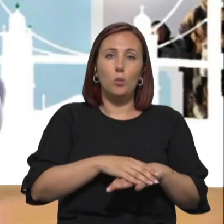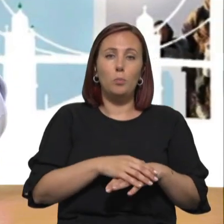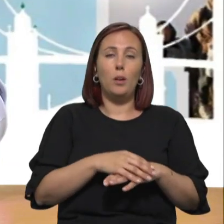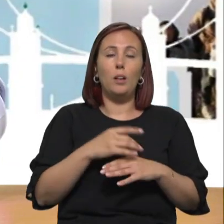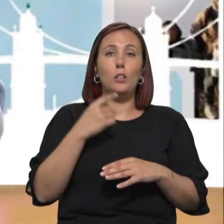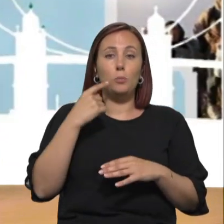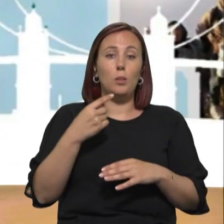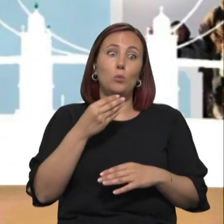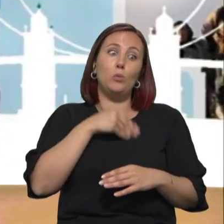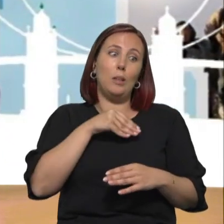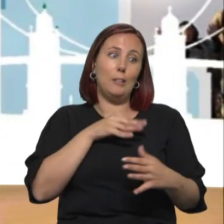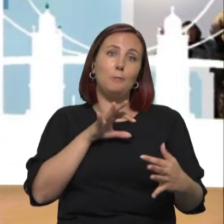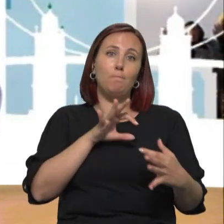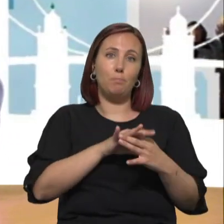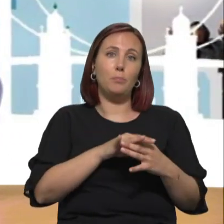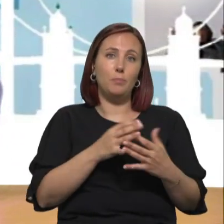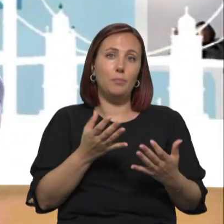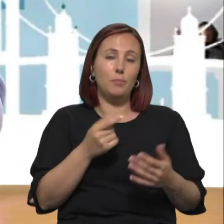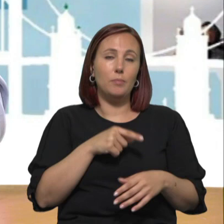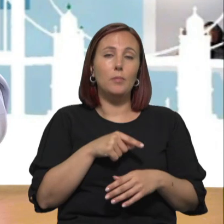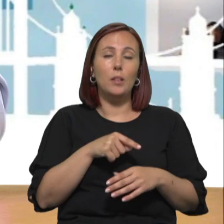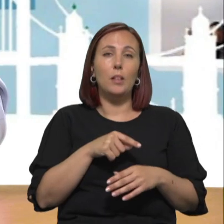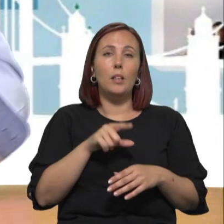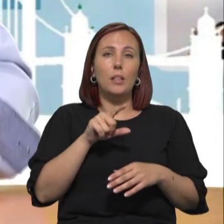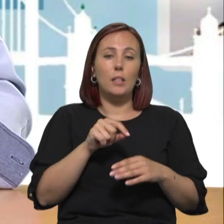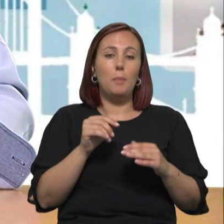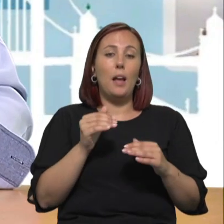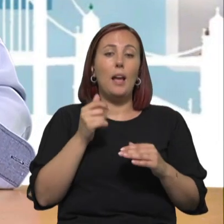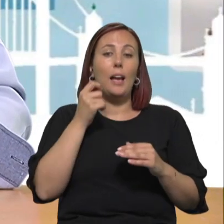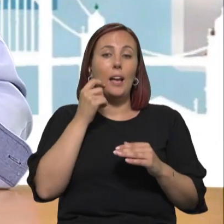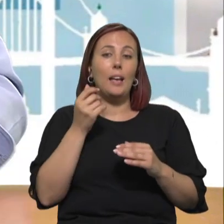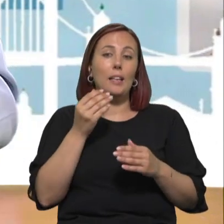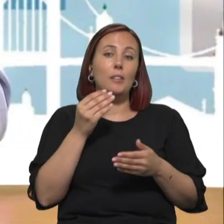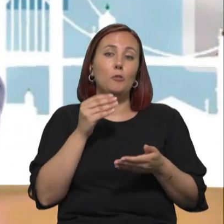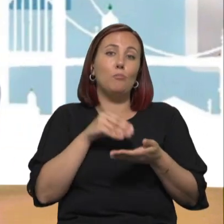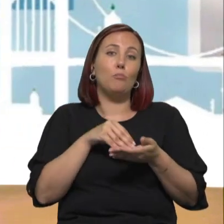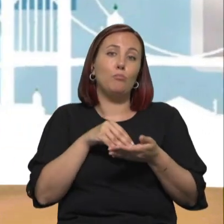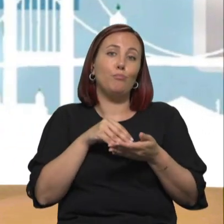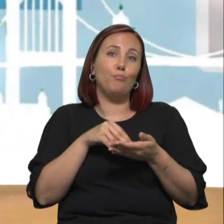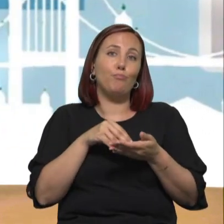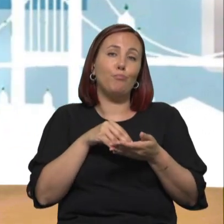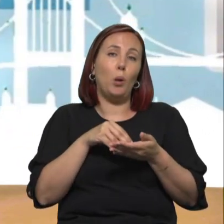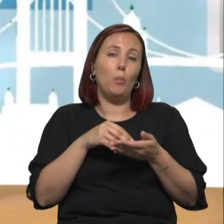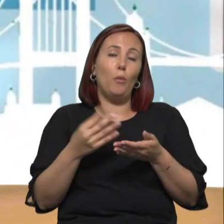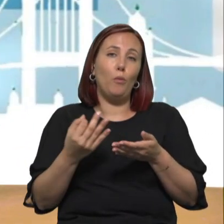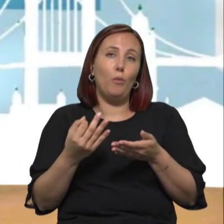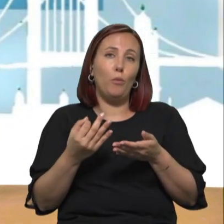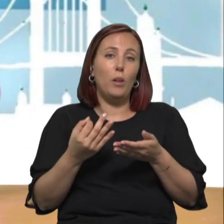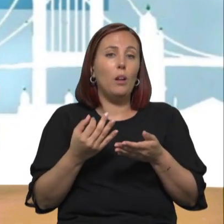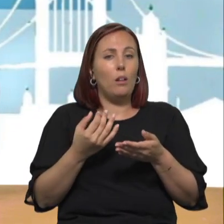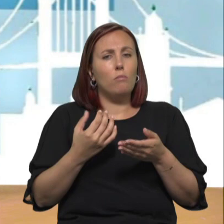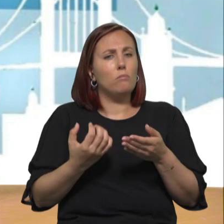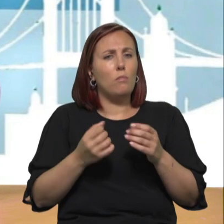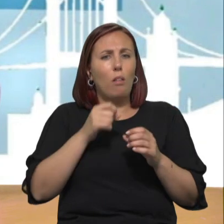especialmente salários, e especialmente as camadas mais desfavorecidas, estarem no sentido de